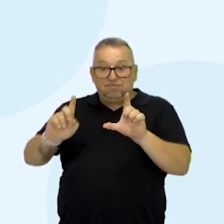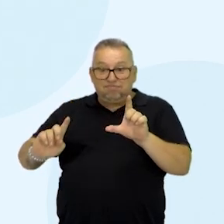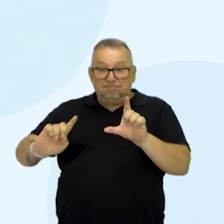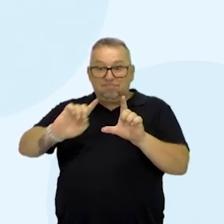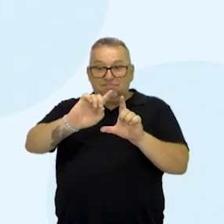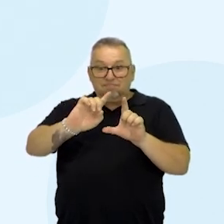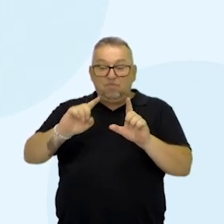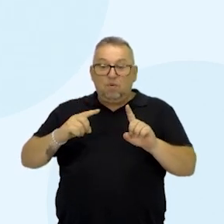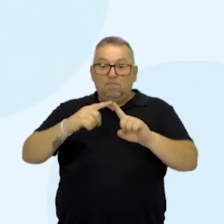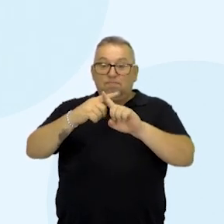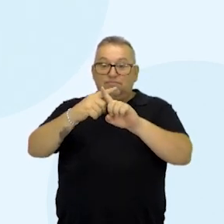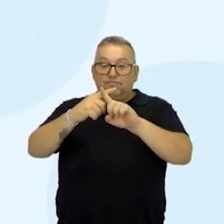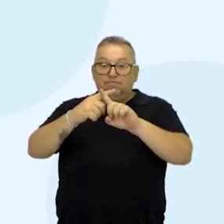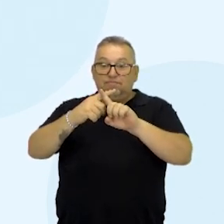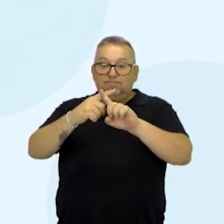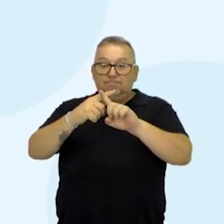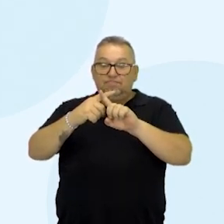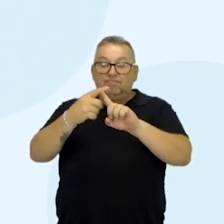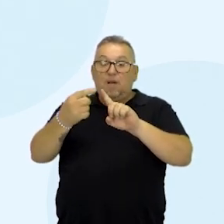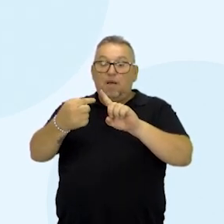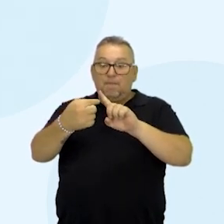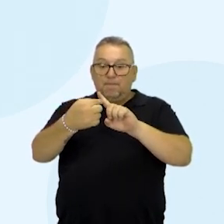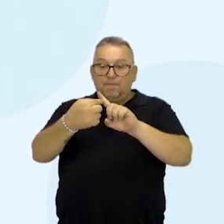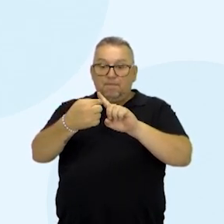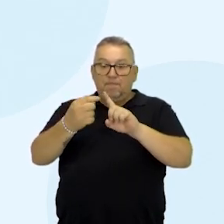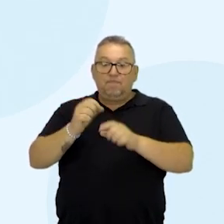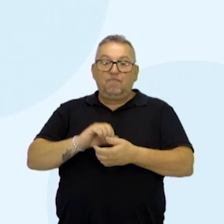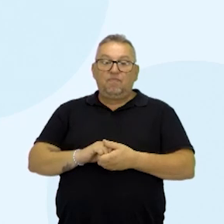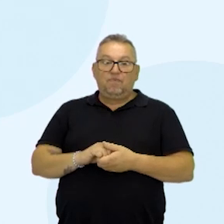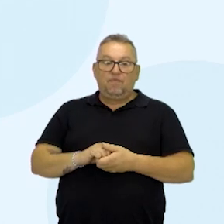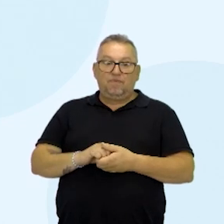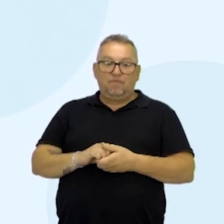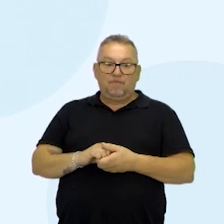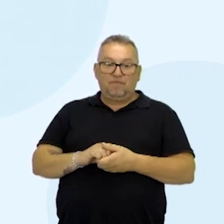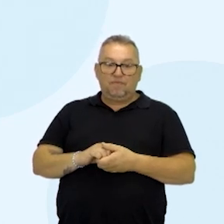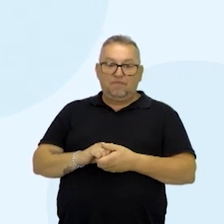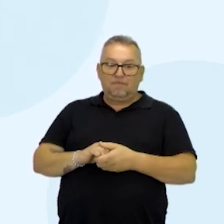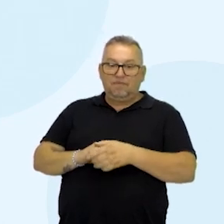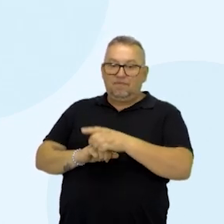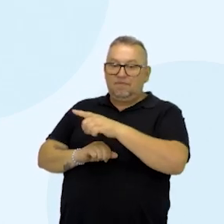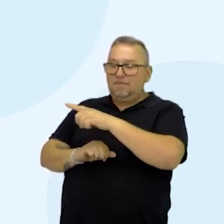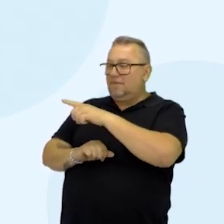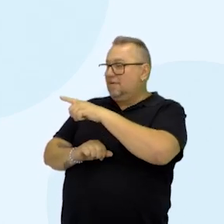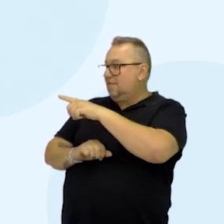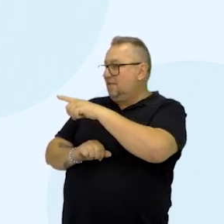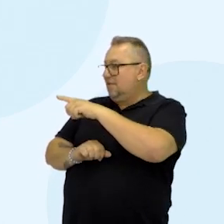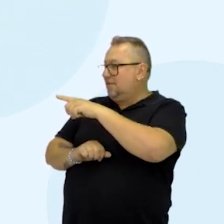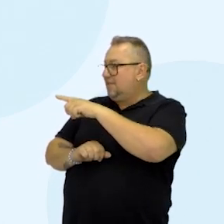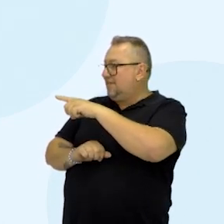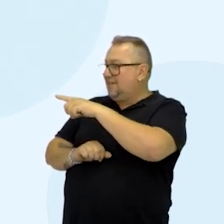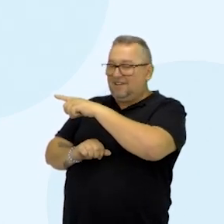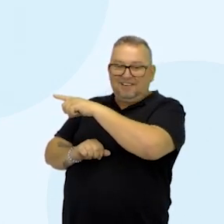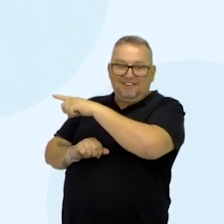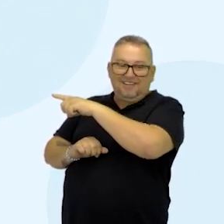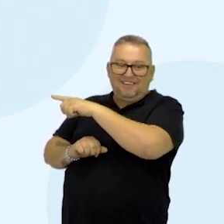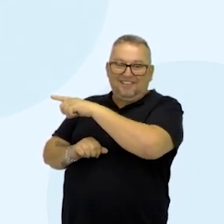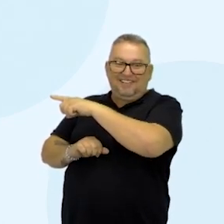no ponto médio. Então, nós temos a primeira alternativa, a paragrama. Alternativa